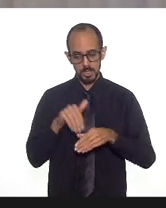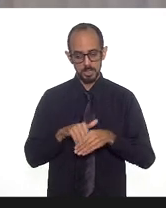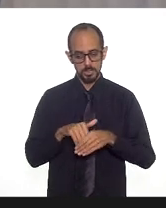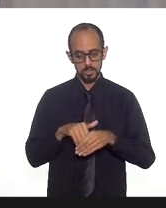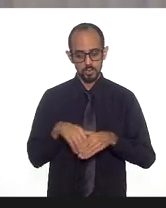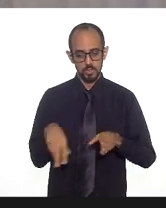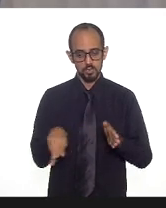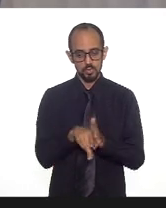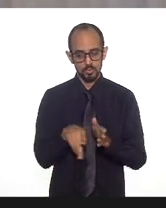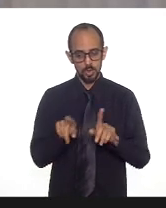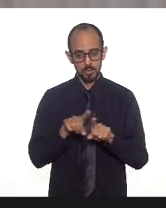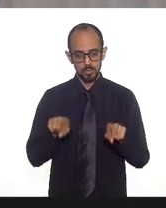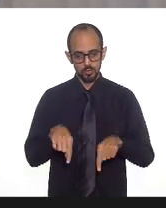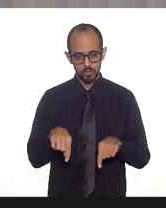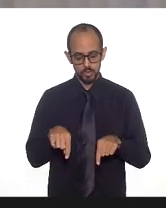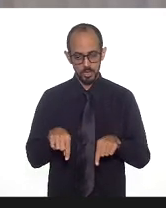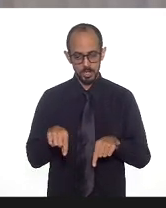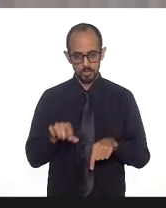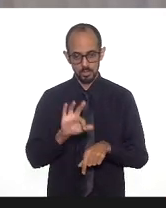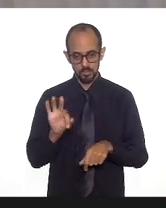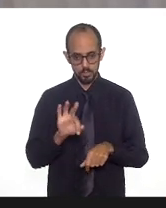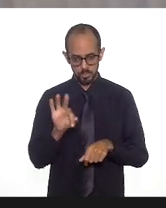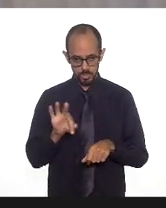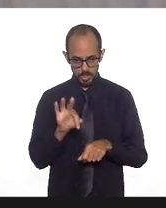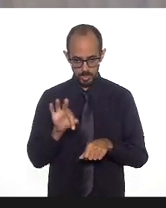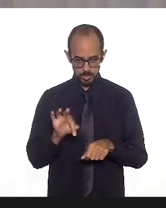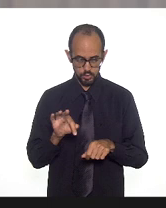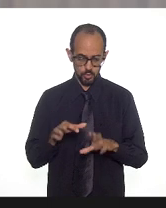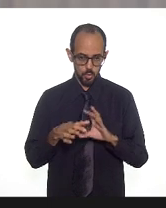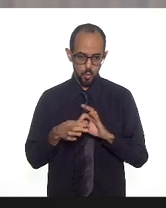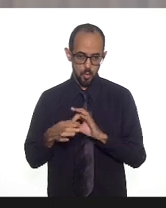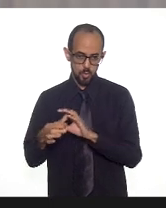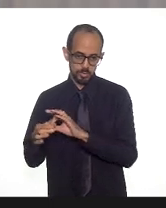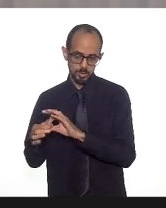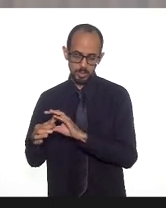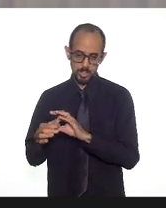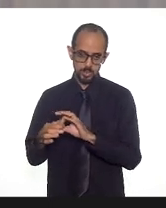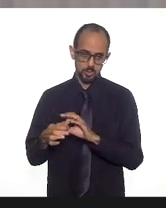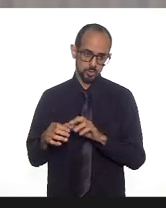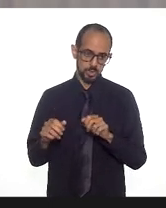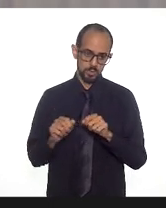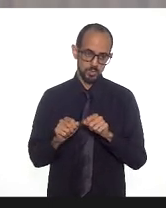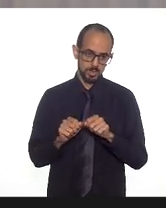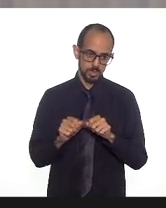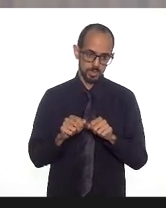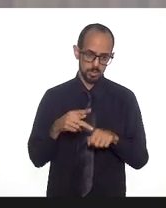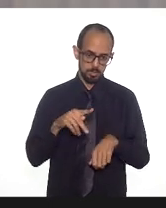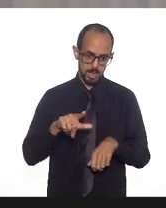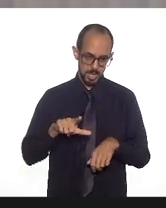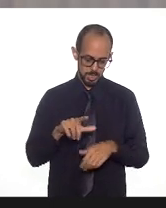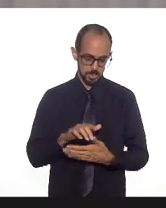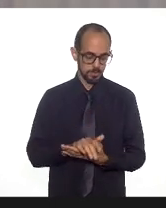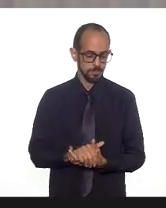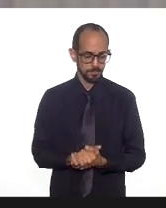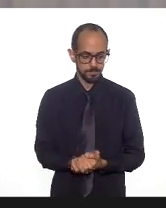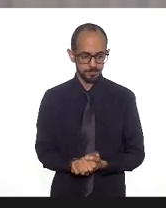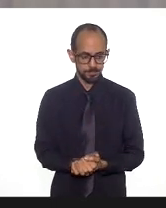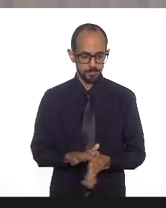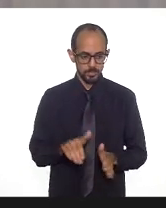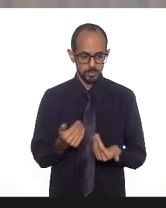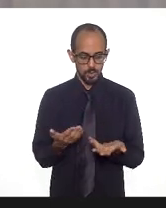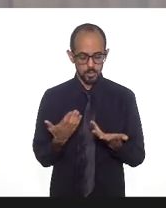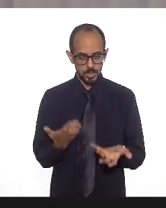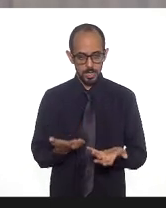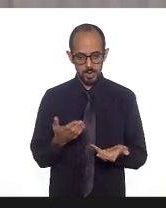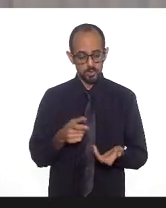das universidades nas condições em que ela está sendo colocada na pele. Então, nesse sentido, gostaria de chamar a atenção